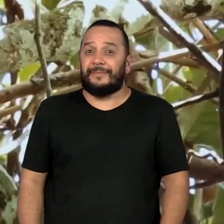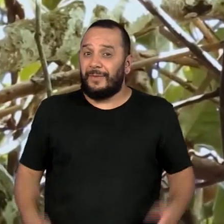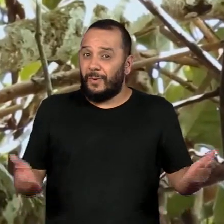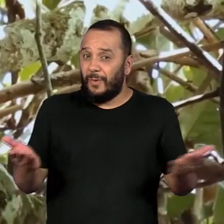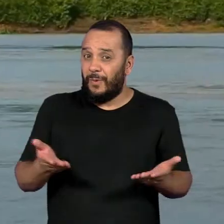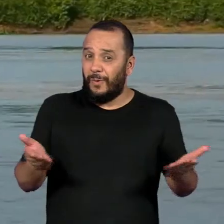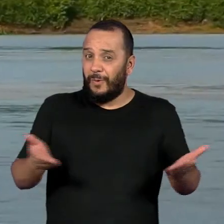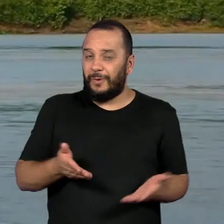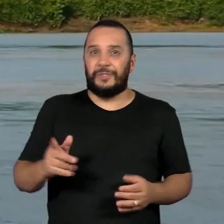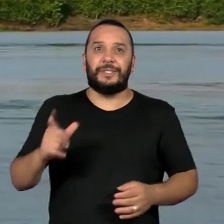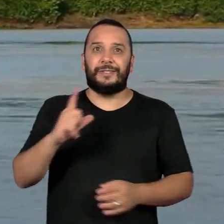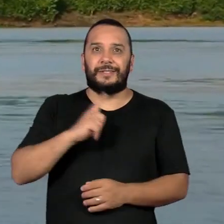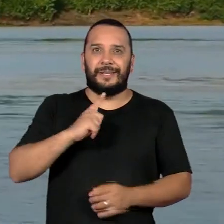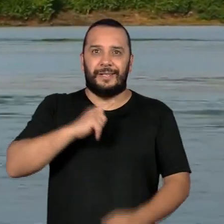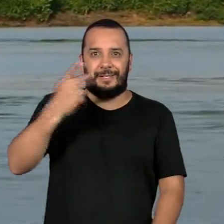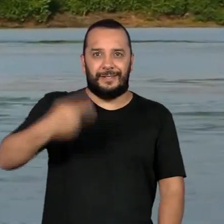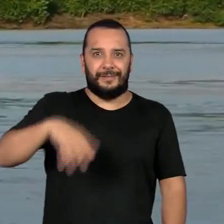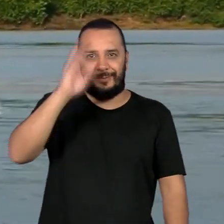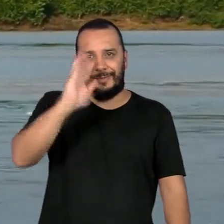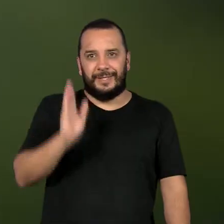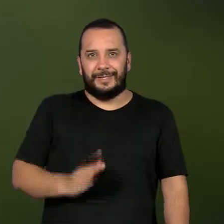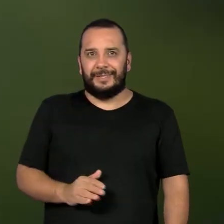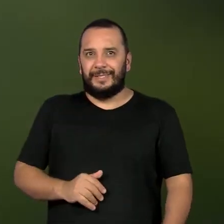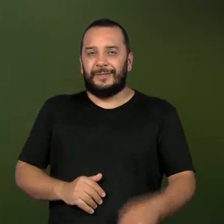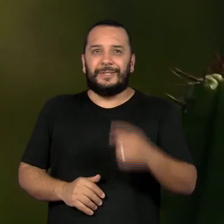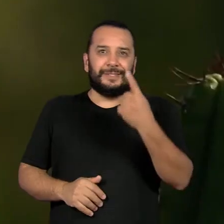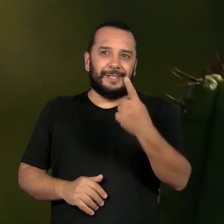Atualmente, são reconhecidas no Brasil mais de